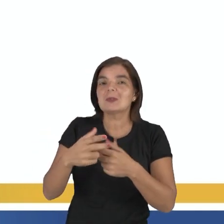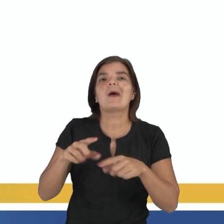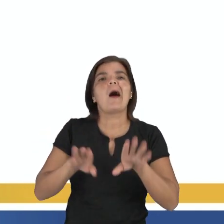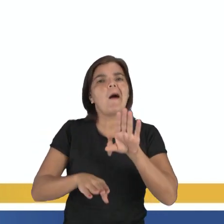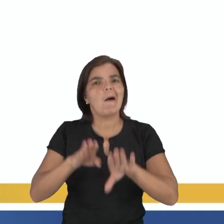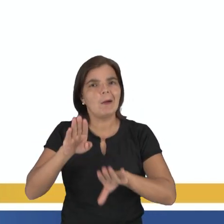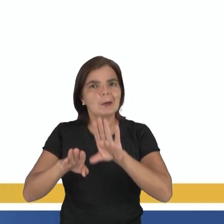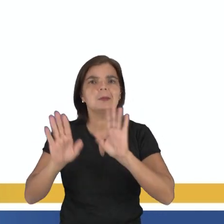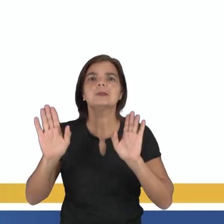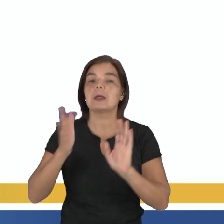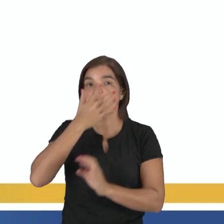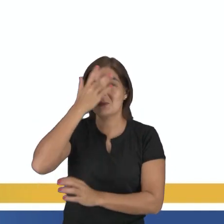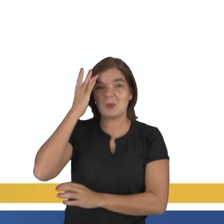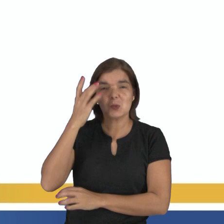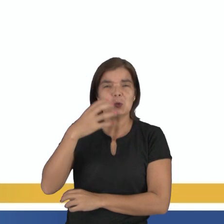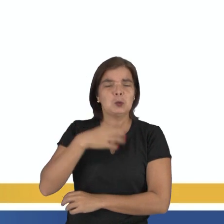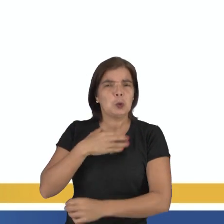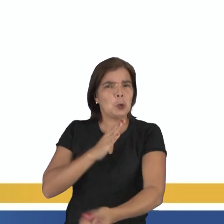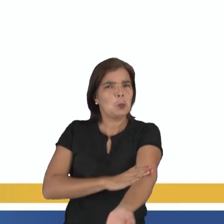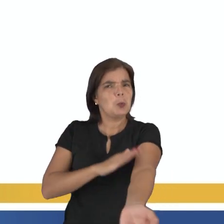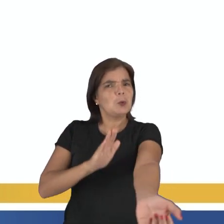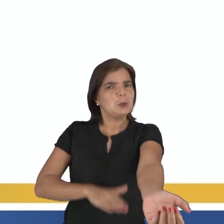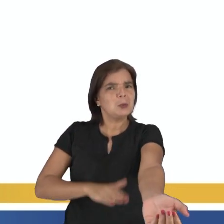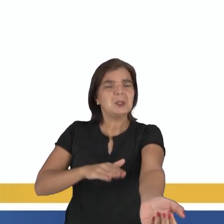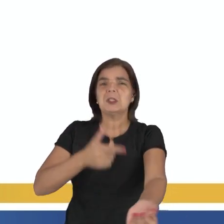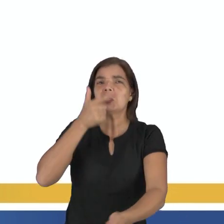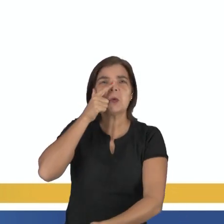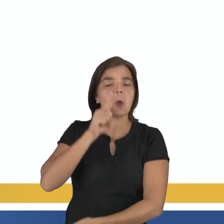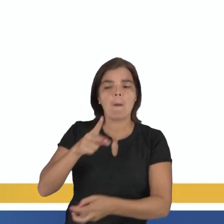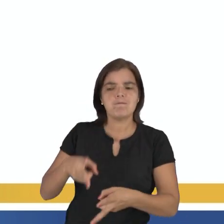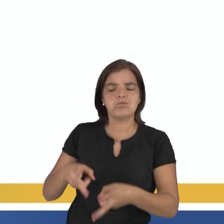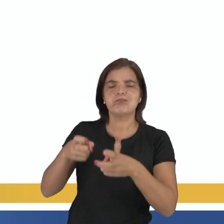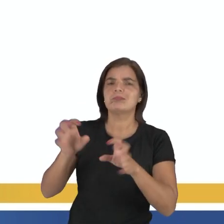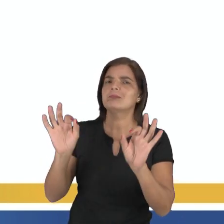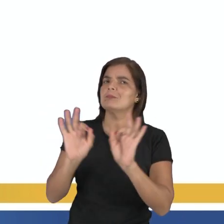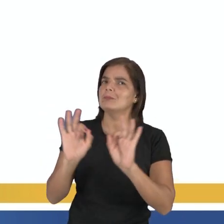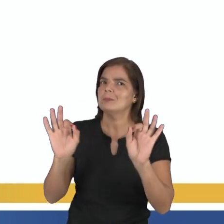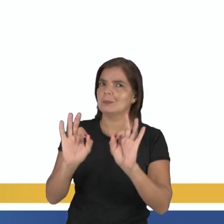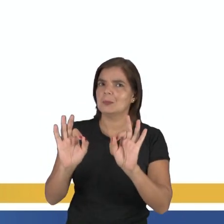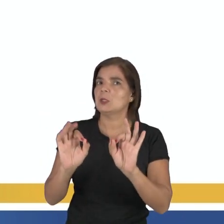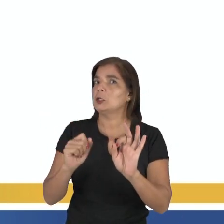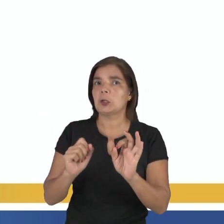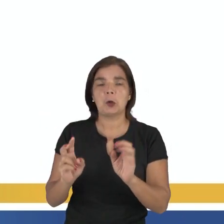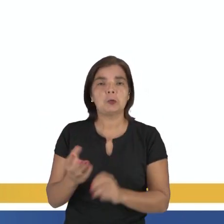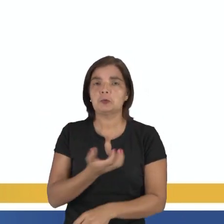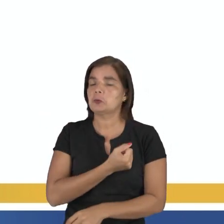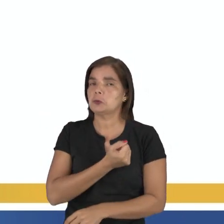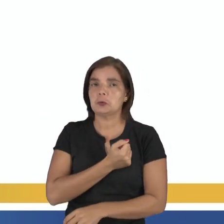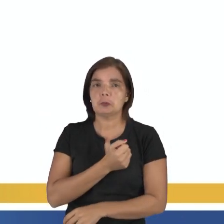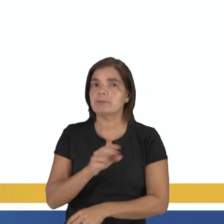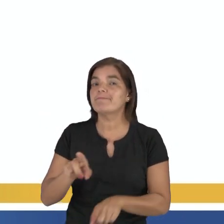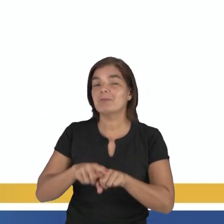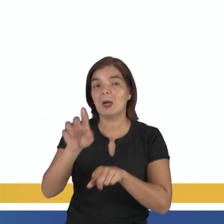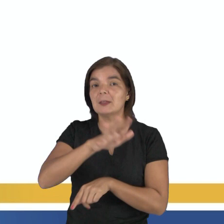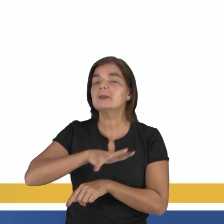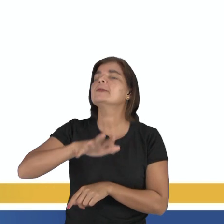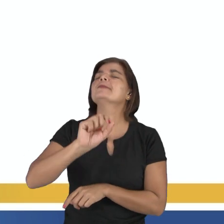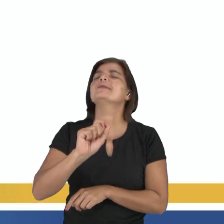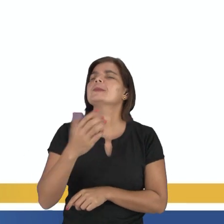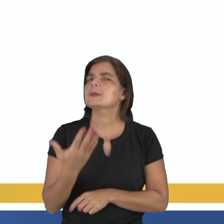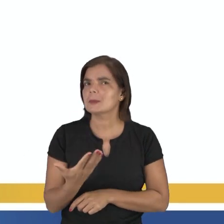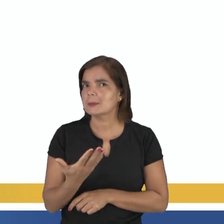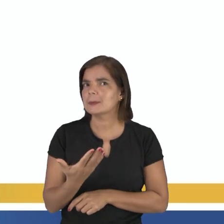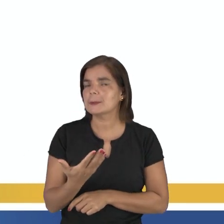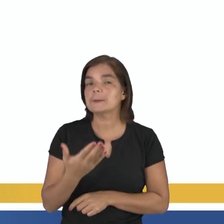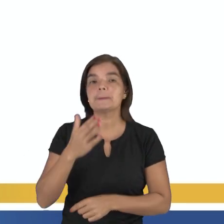porque muitas vezes as pessoas estão com pressão baixa e não conseguem perceber. Então, não tem esse valor de referência. Mas, no geral, o que